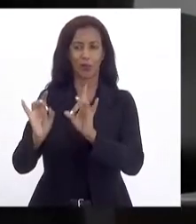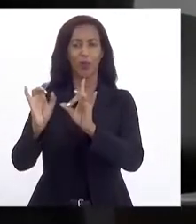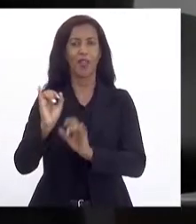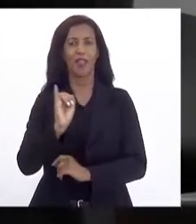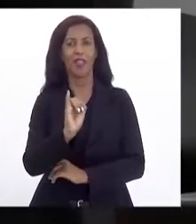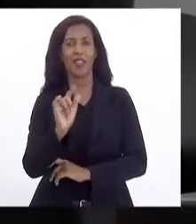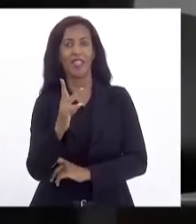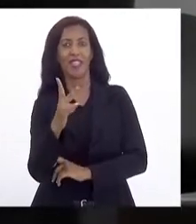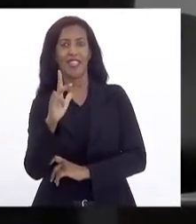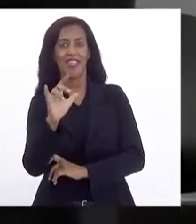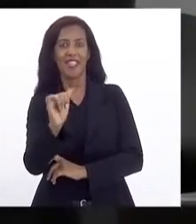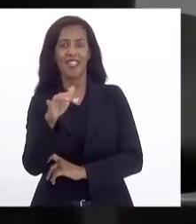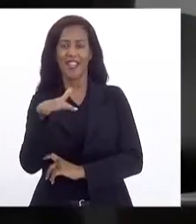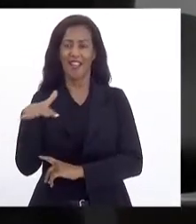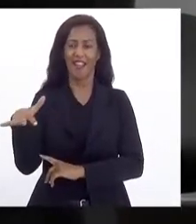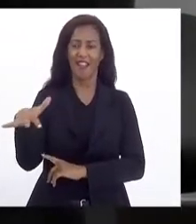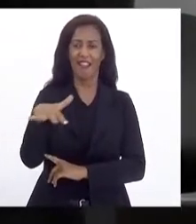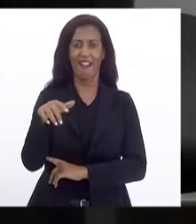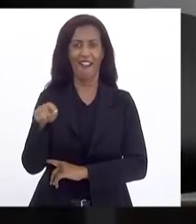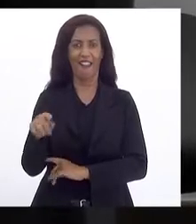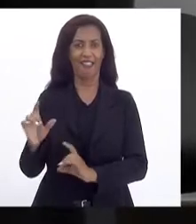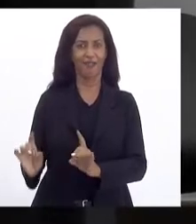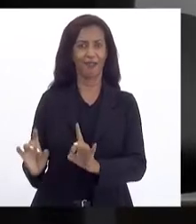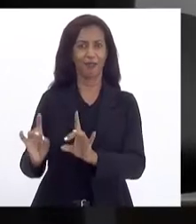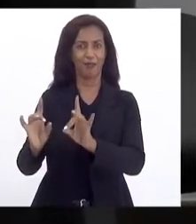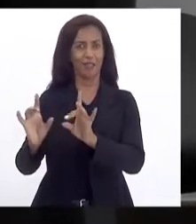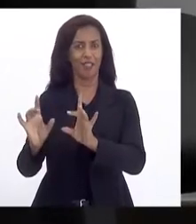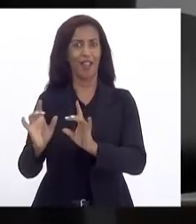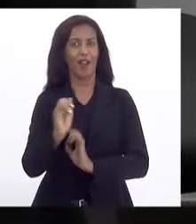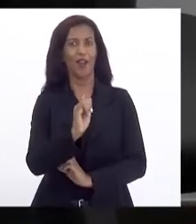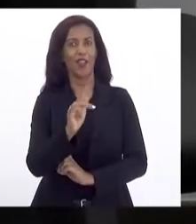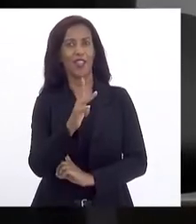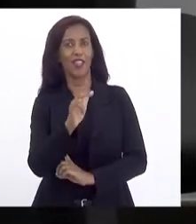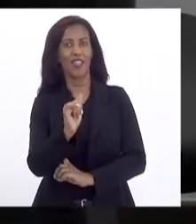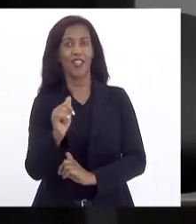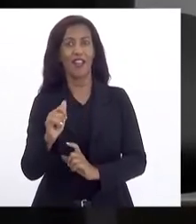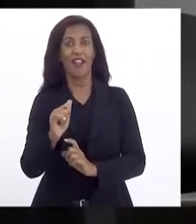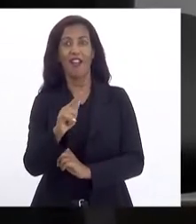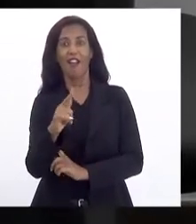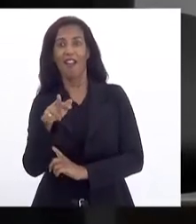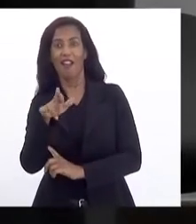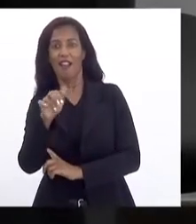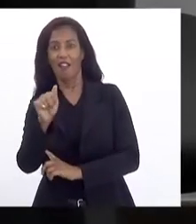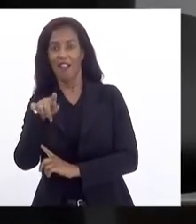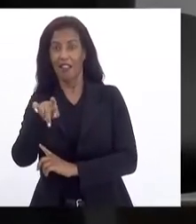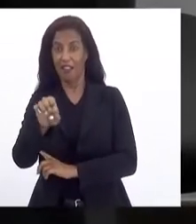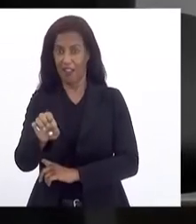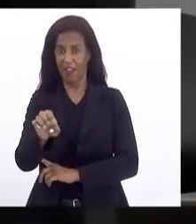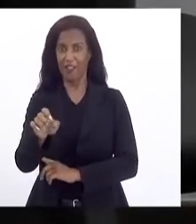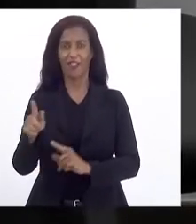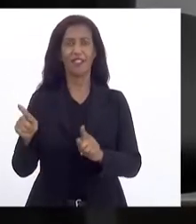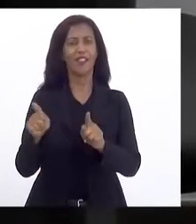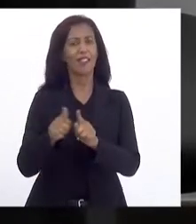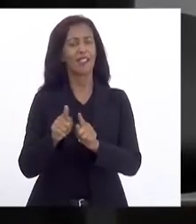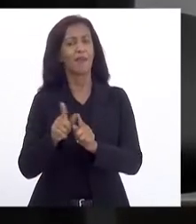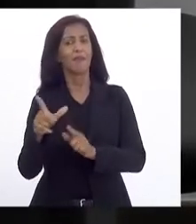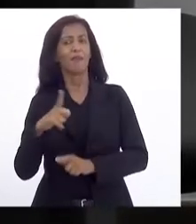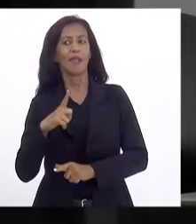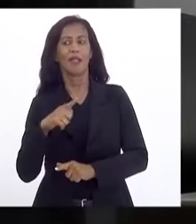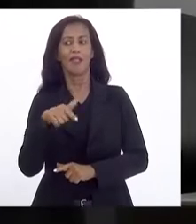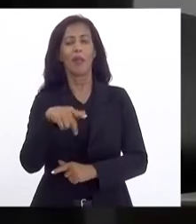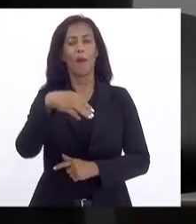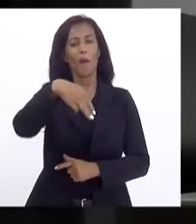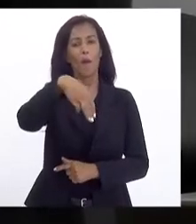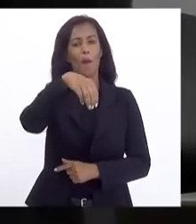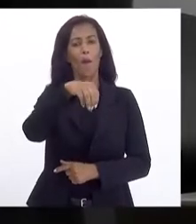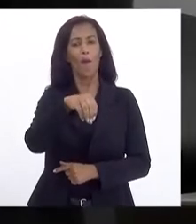ilhas, em especial a Ilha Grande, né? E cria também um mosaico, né, que está previsto